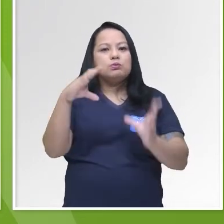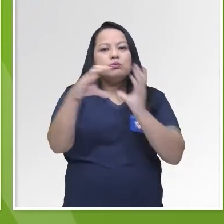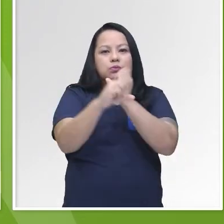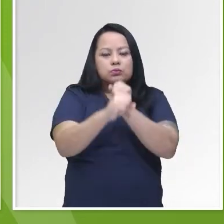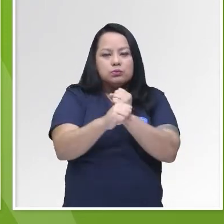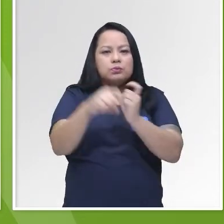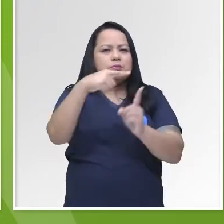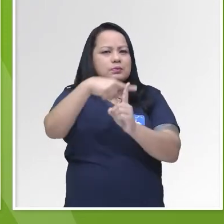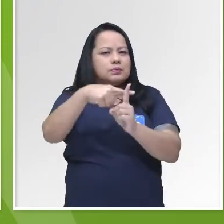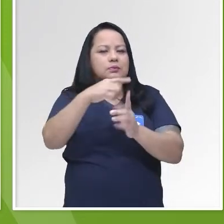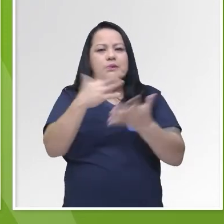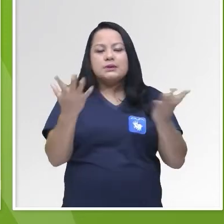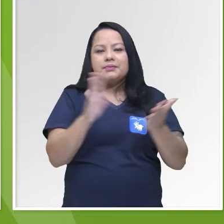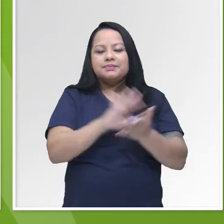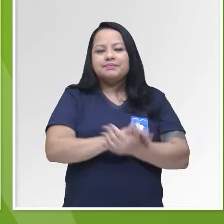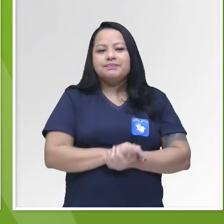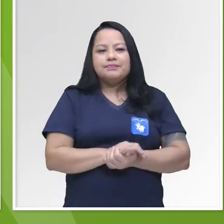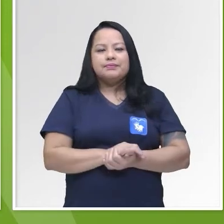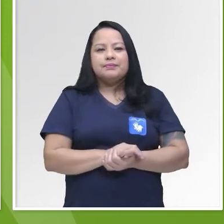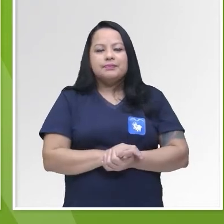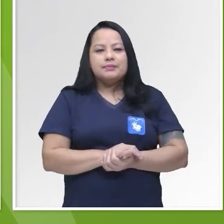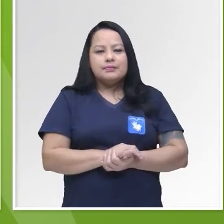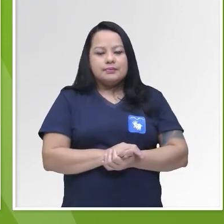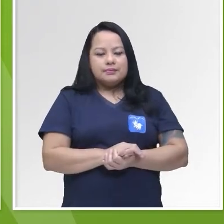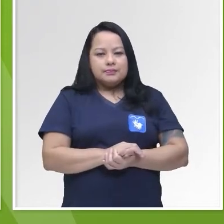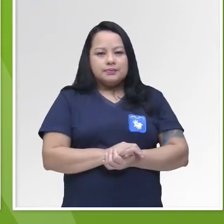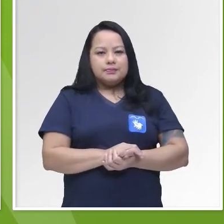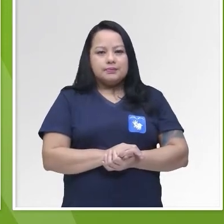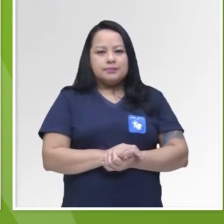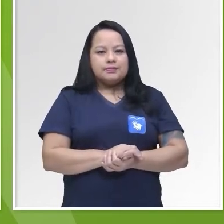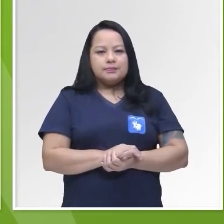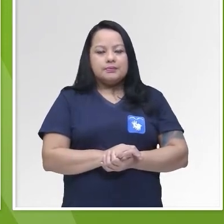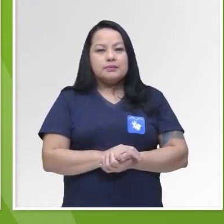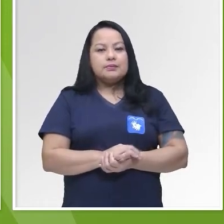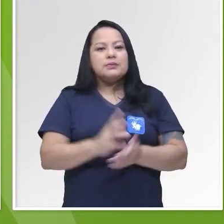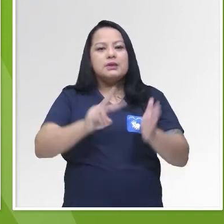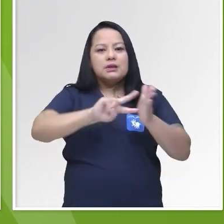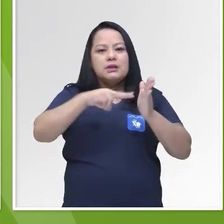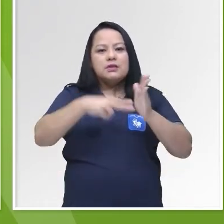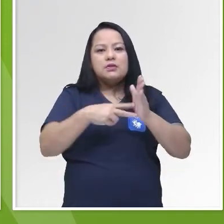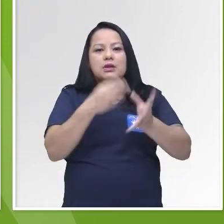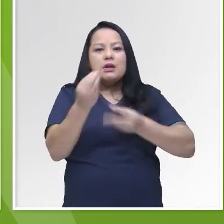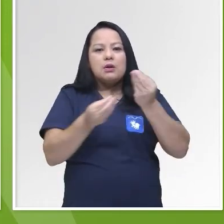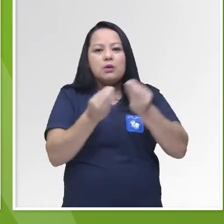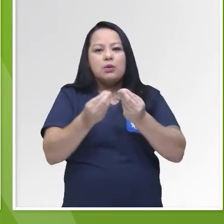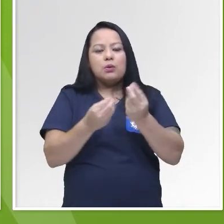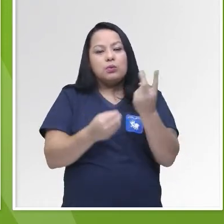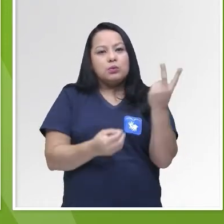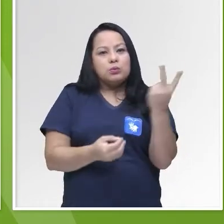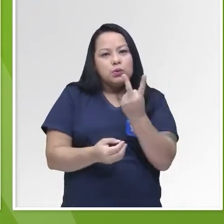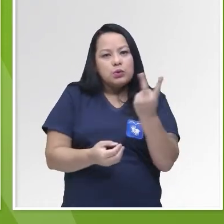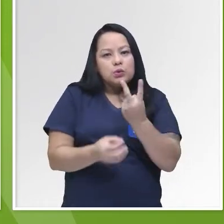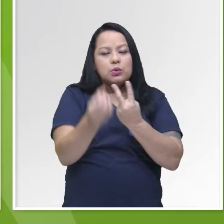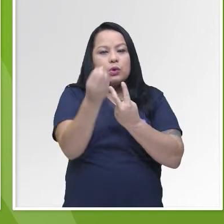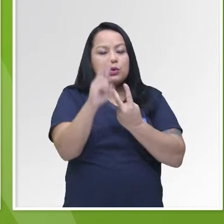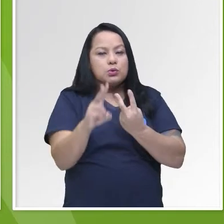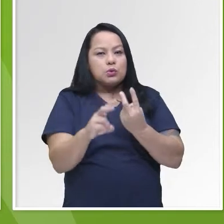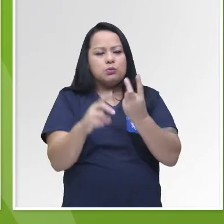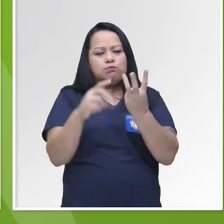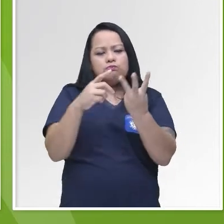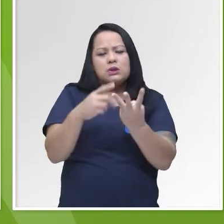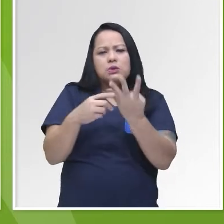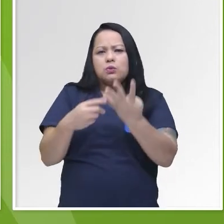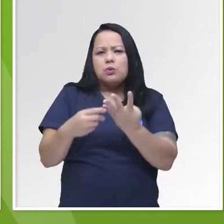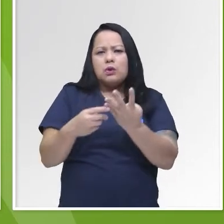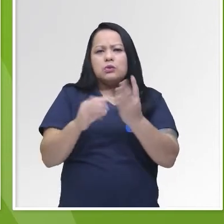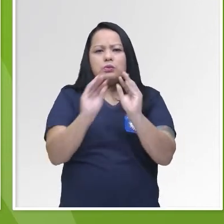que é uma reação de síntese ou adição. São aquelas que duas ou mais substâncias, estão